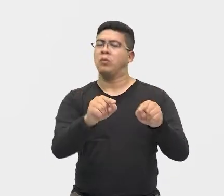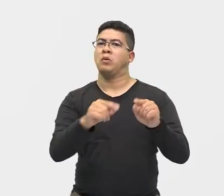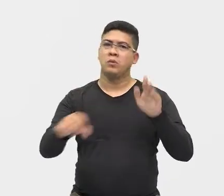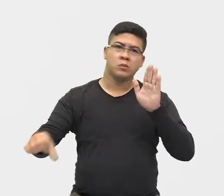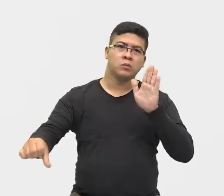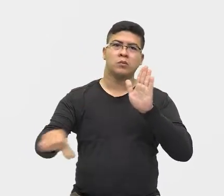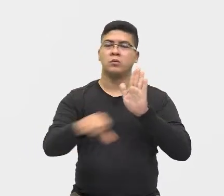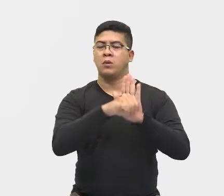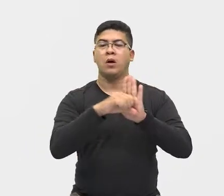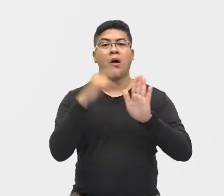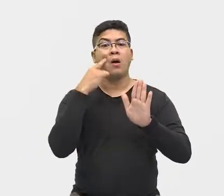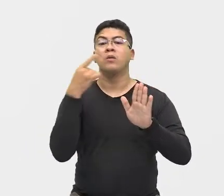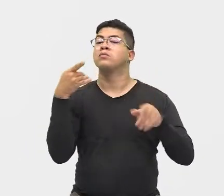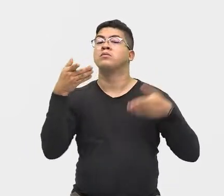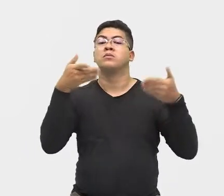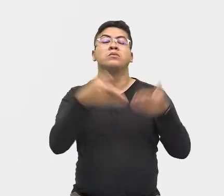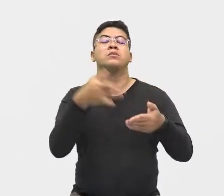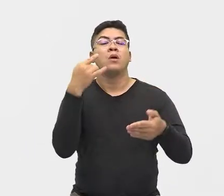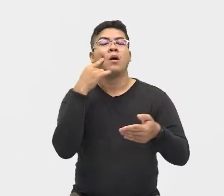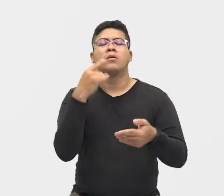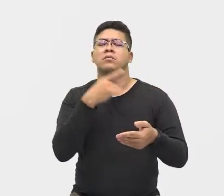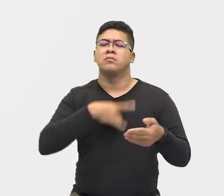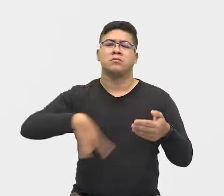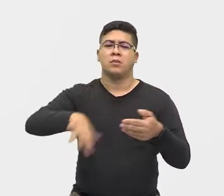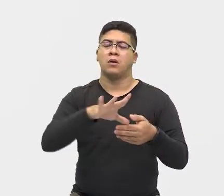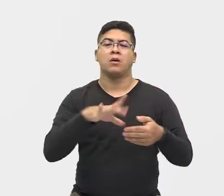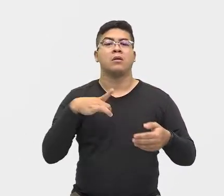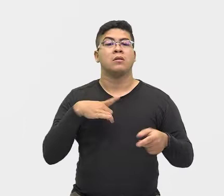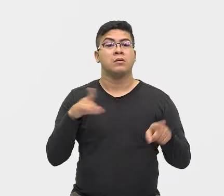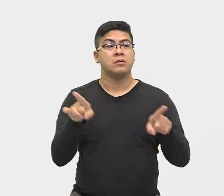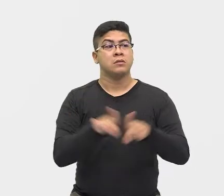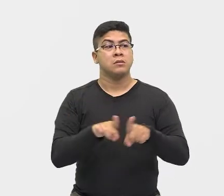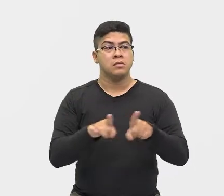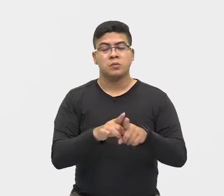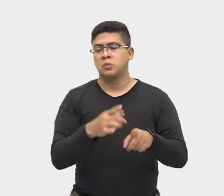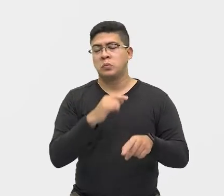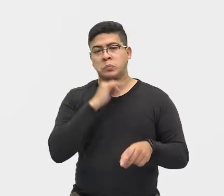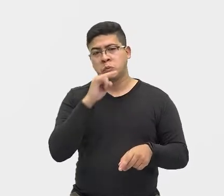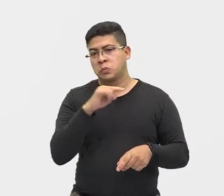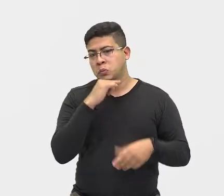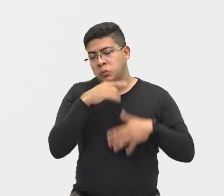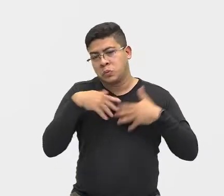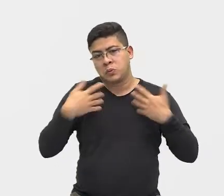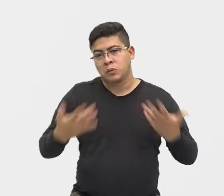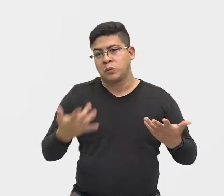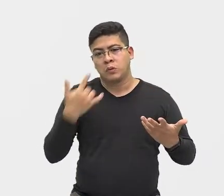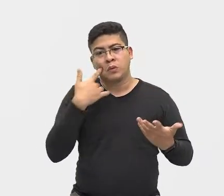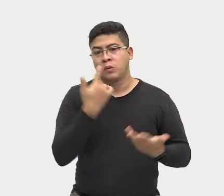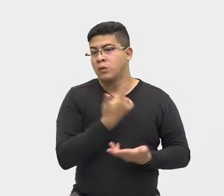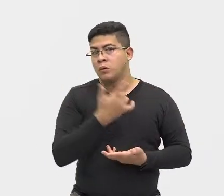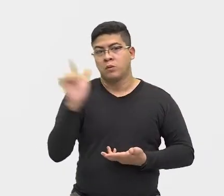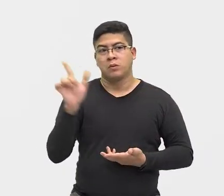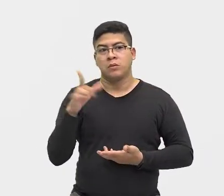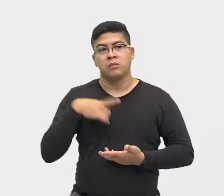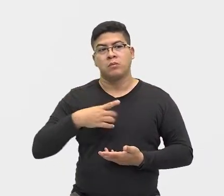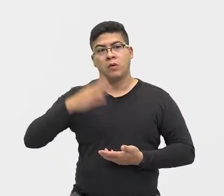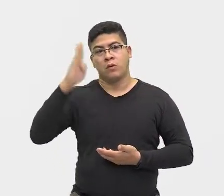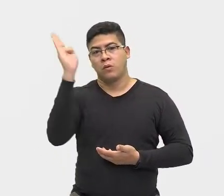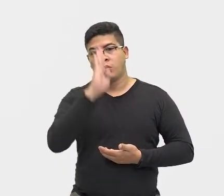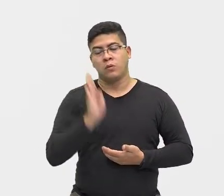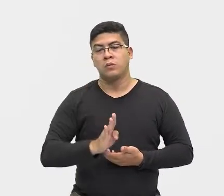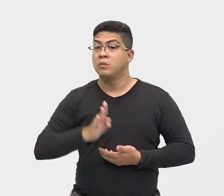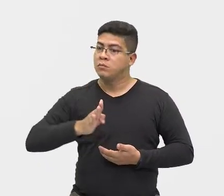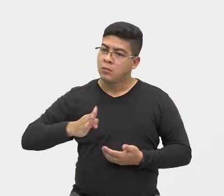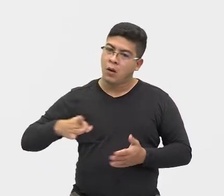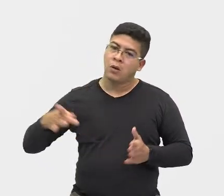das pessoas para um problema que, como tantos outros, eram desconhecidos por não fazer parte do Brasil oficial. Então ele